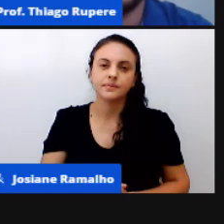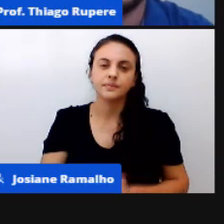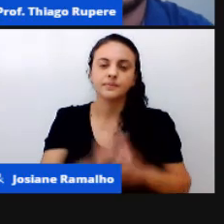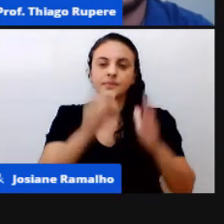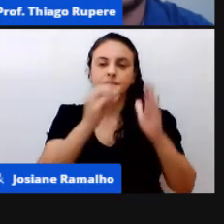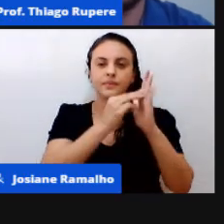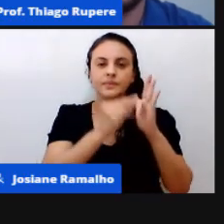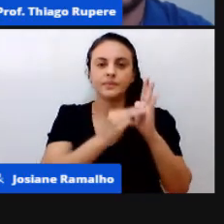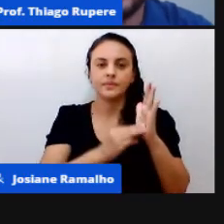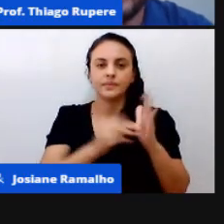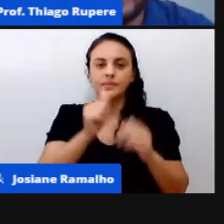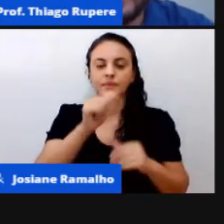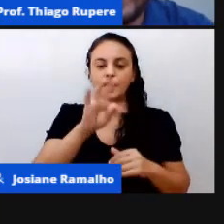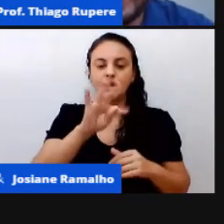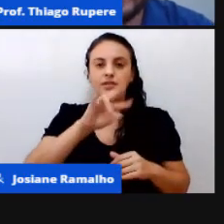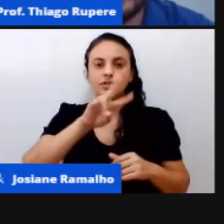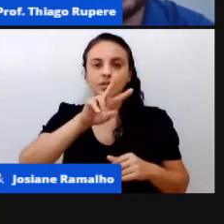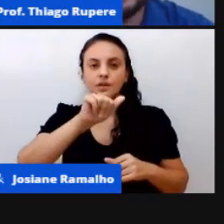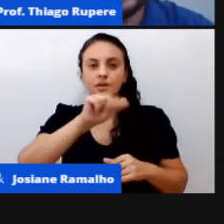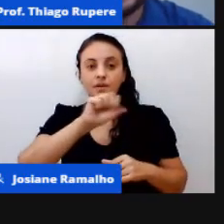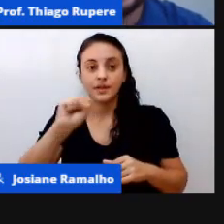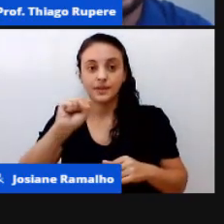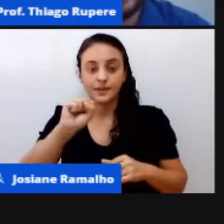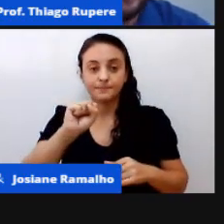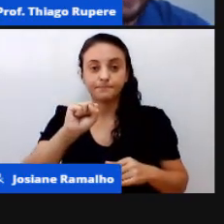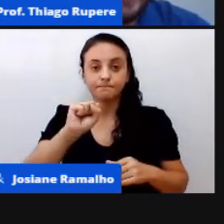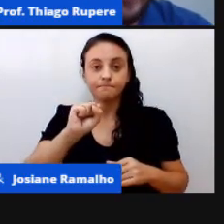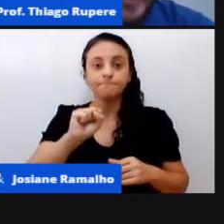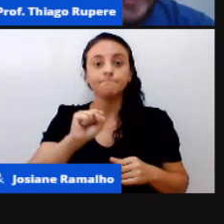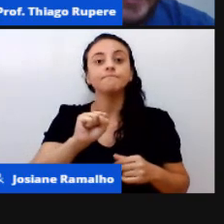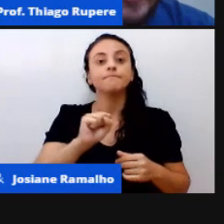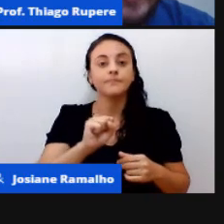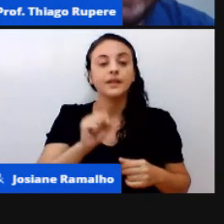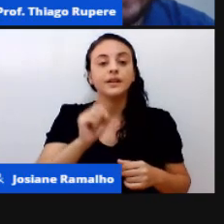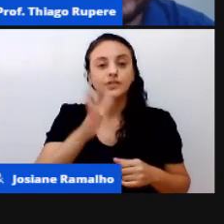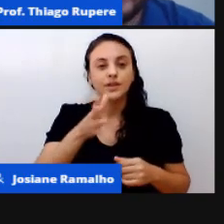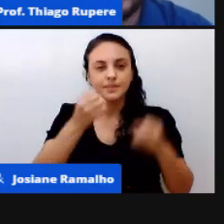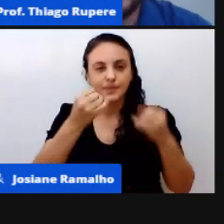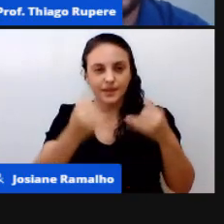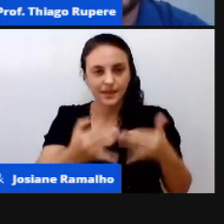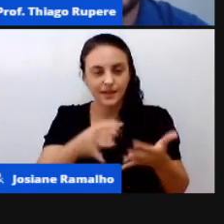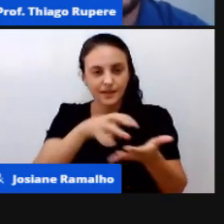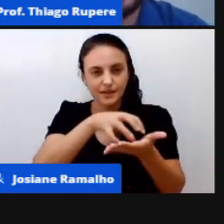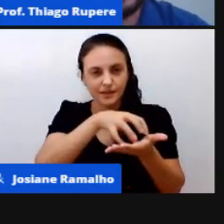Metodologias ativas, a descentralização do conhecimento. Já falei sobre isso.